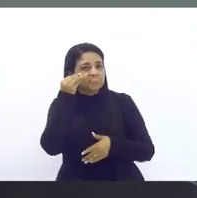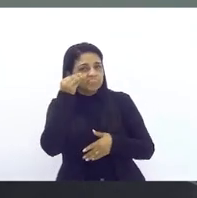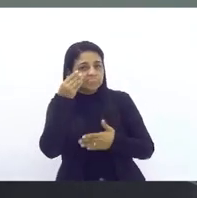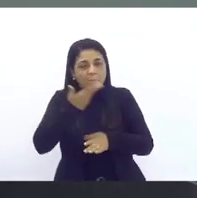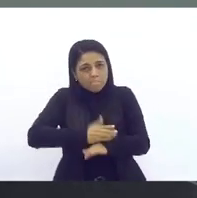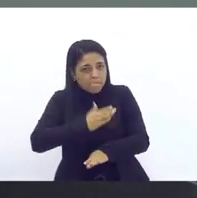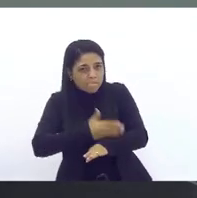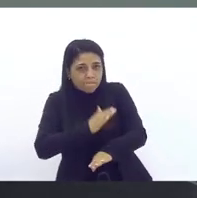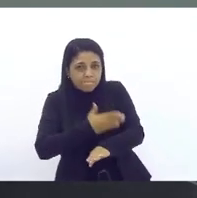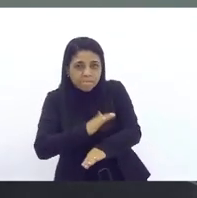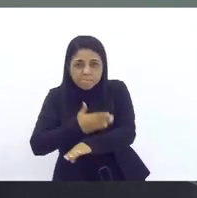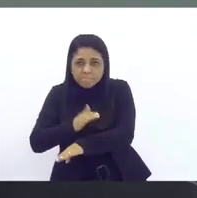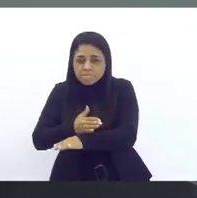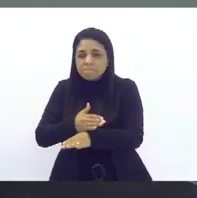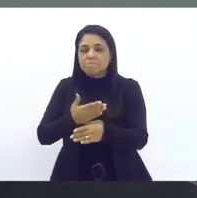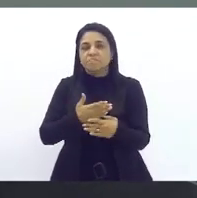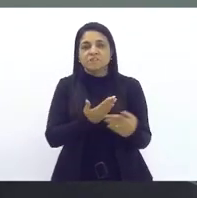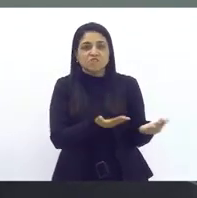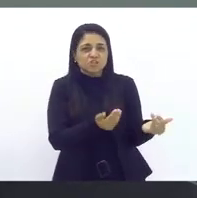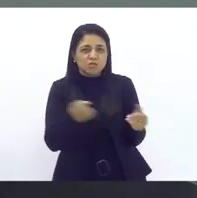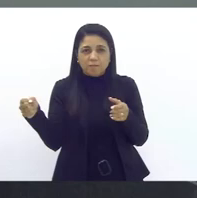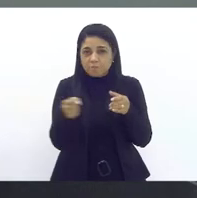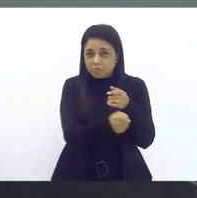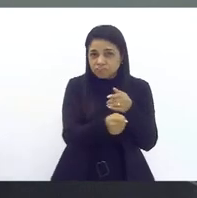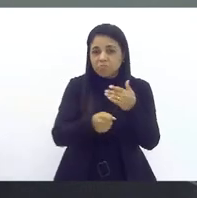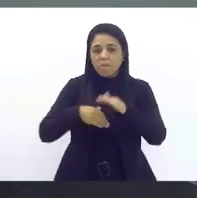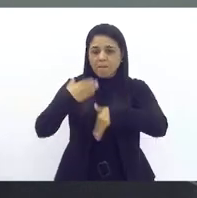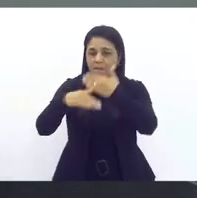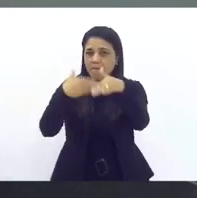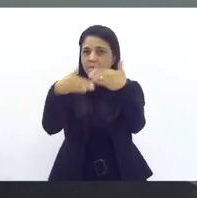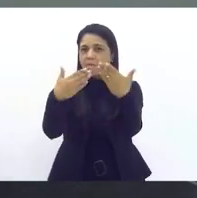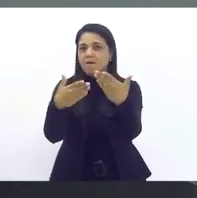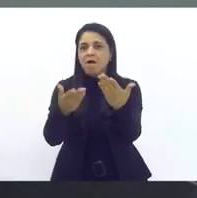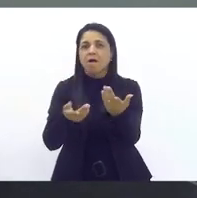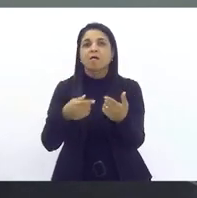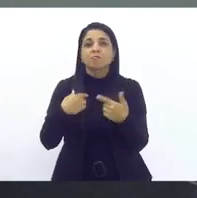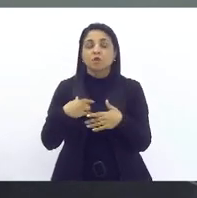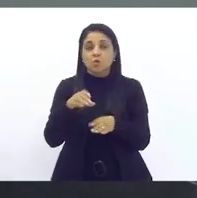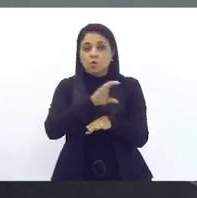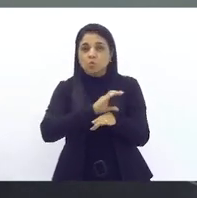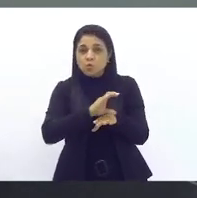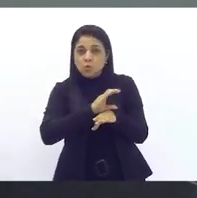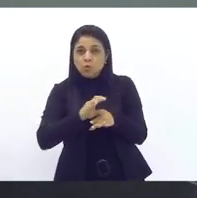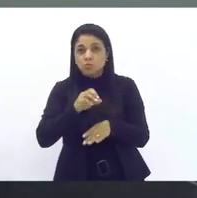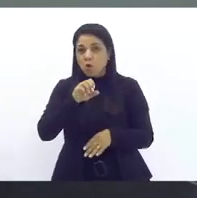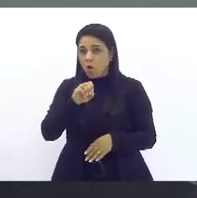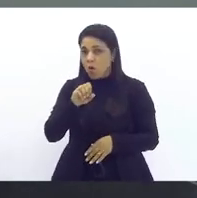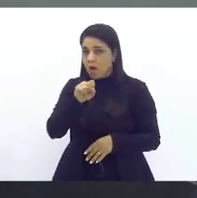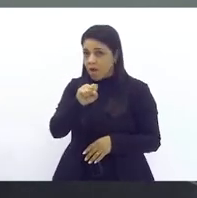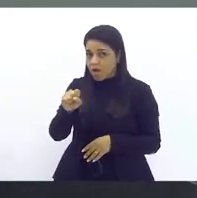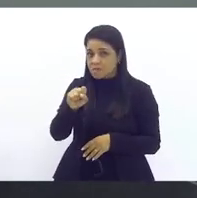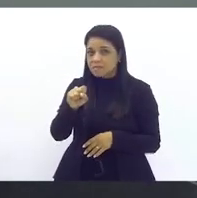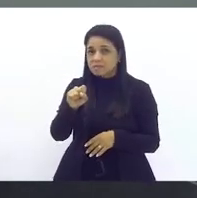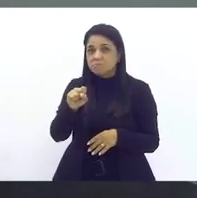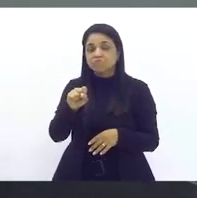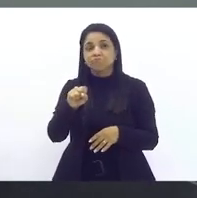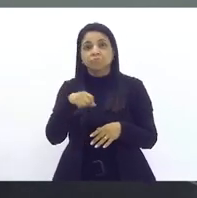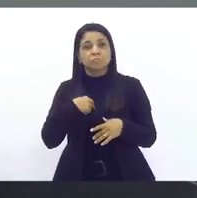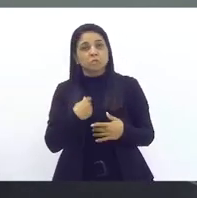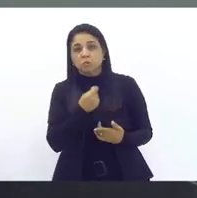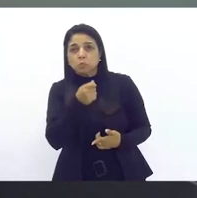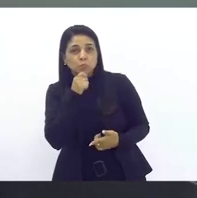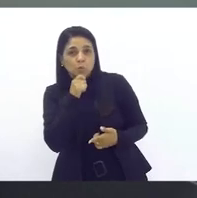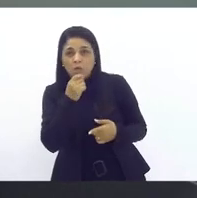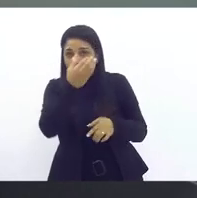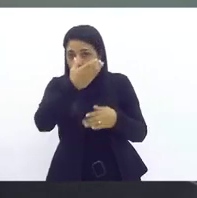mais jovens para continuar e fazer isso funcionar. Então, concursos temporários, OS, são catástrofes. OS porque não tem